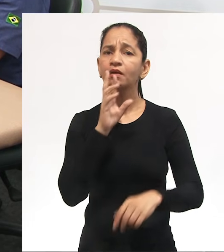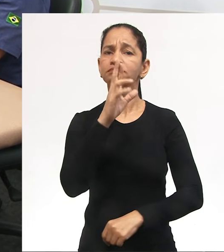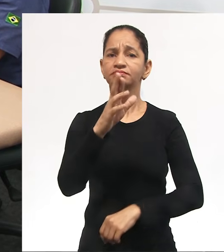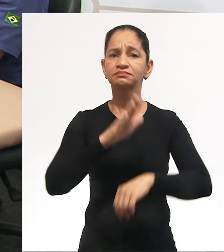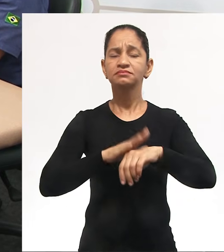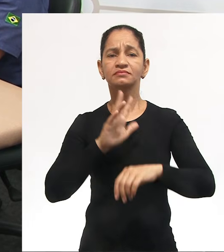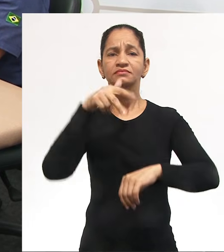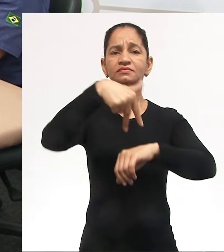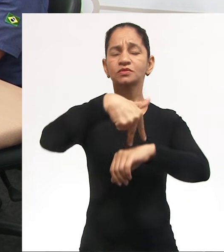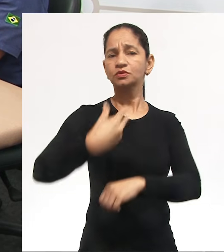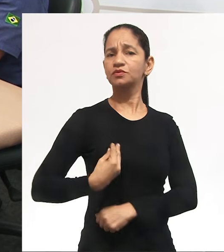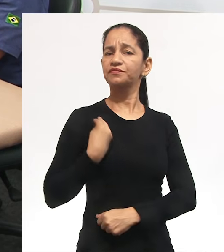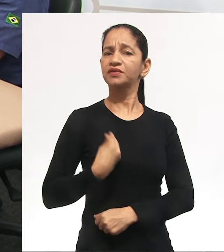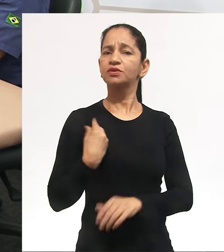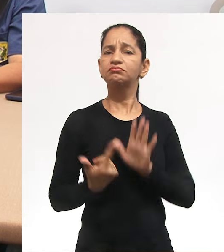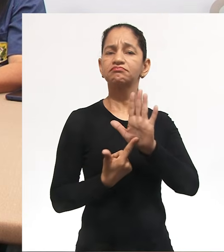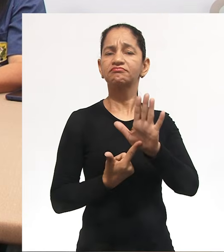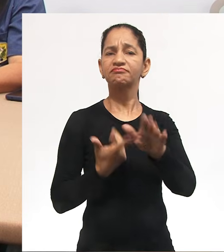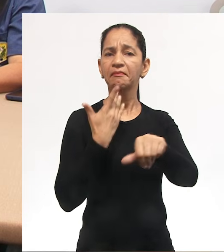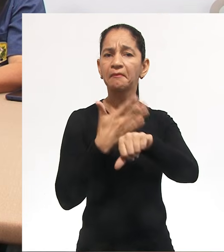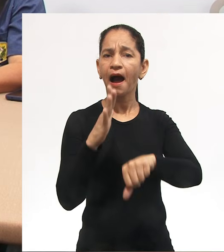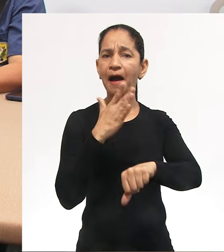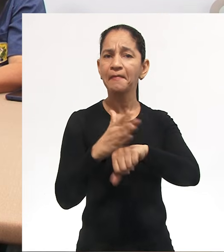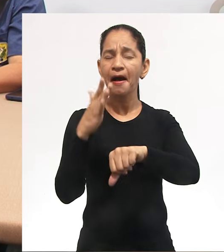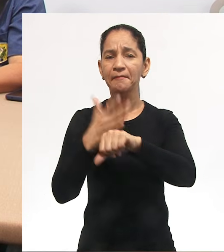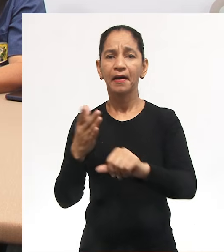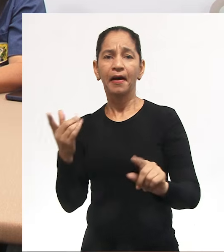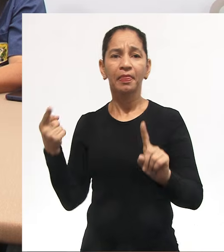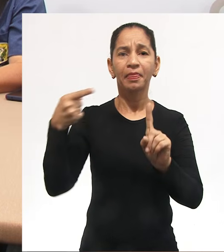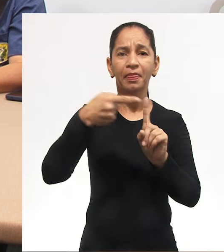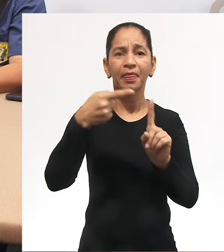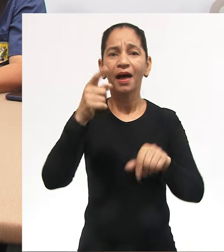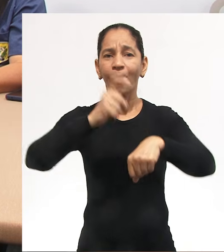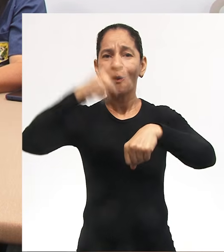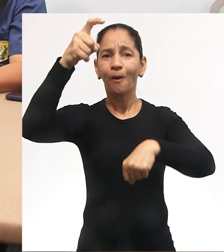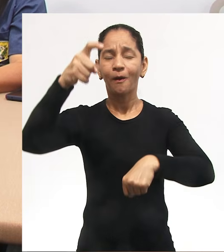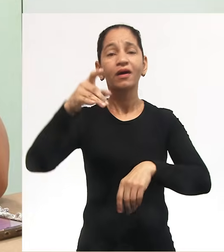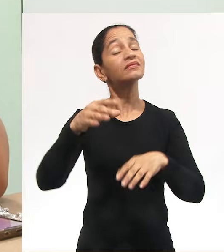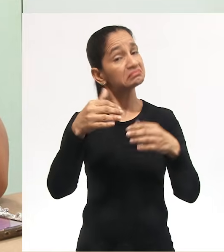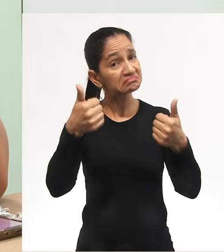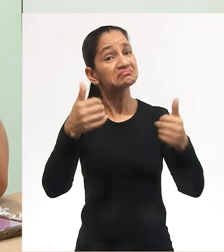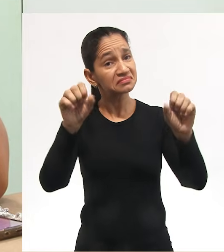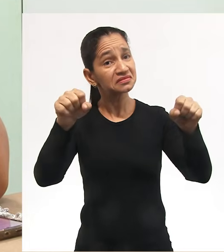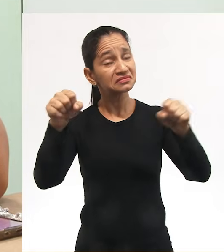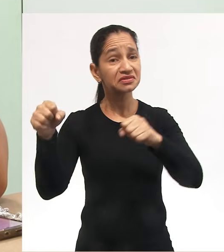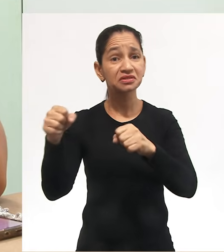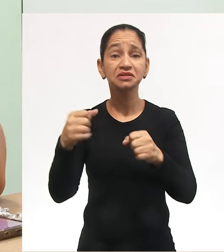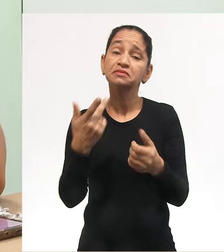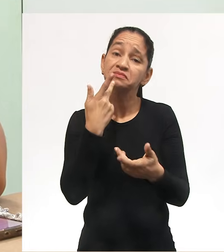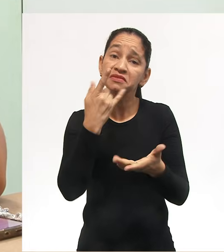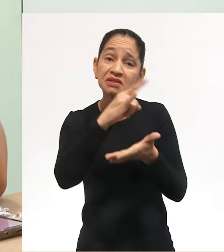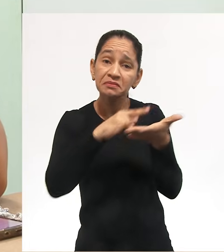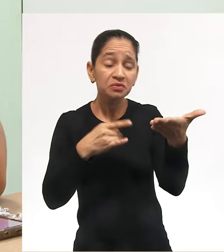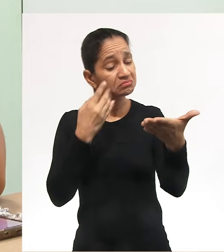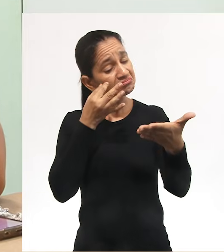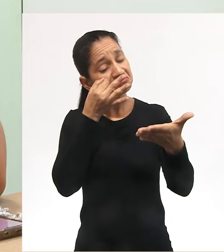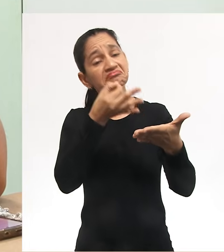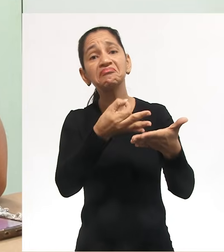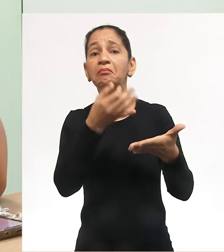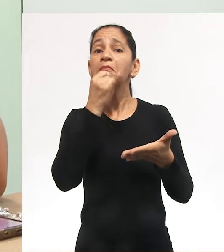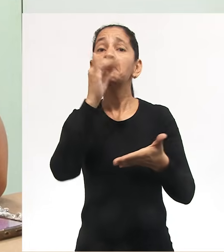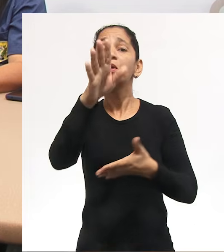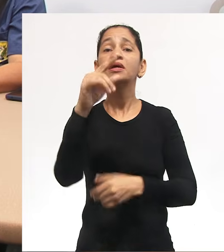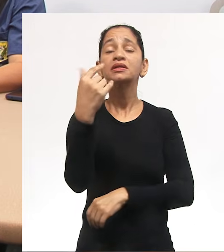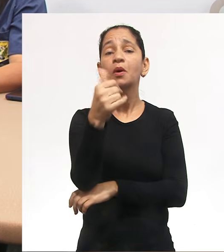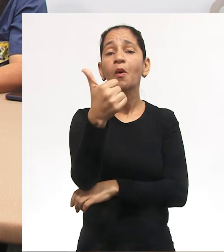E aí eu falei: "Não, eu quero ficar, eu tô aqui para Você isso". quase foi para um treinamento Jedi então, né, você estava ali. Não, assim, me